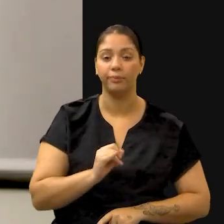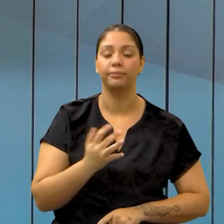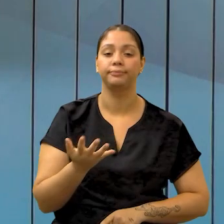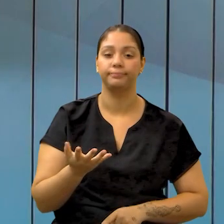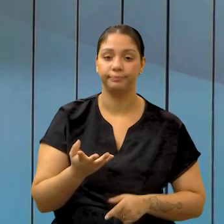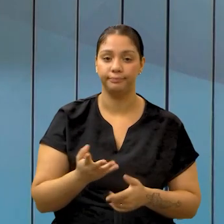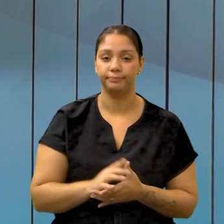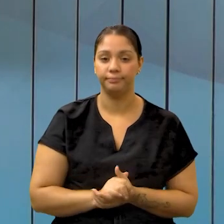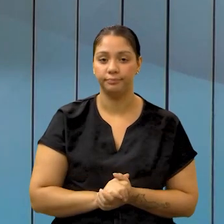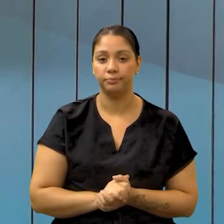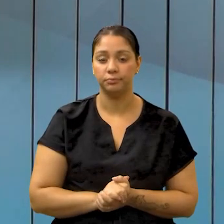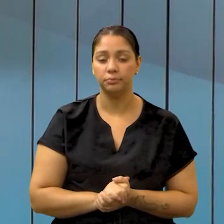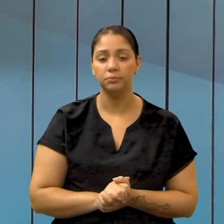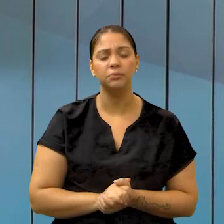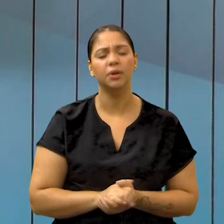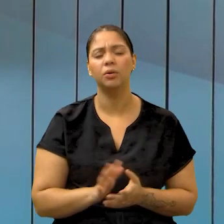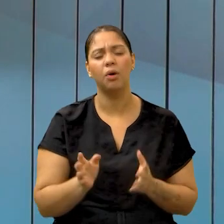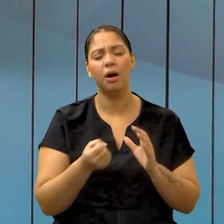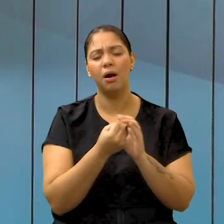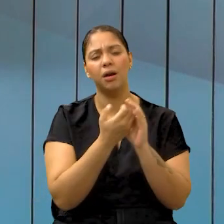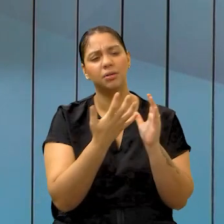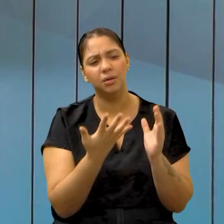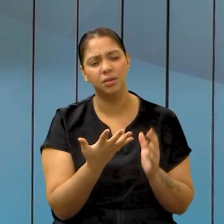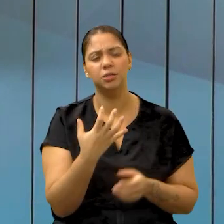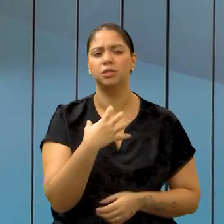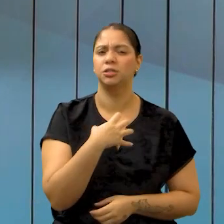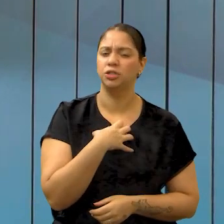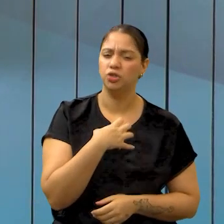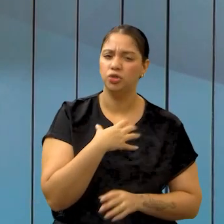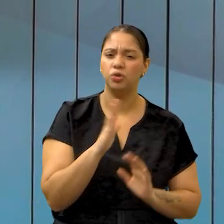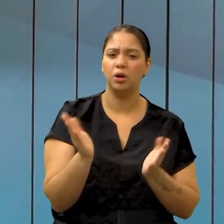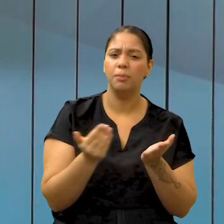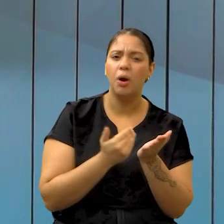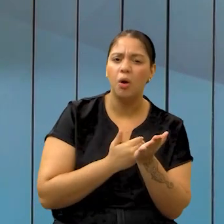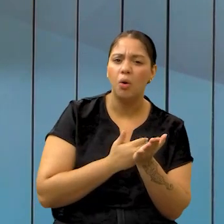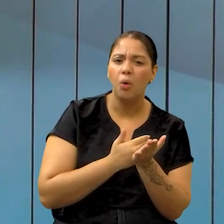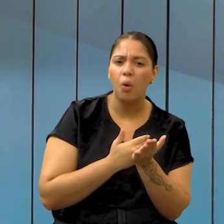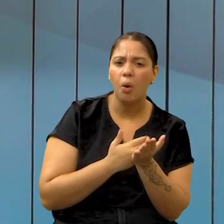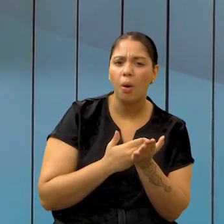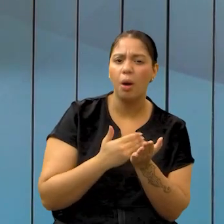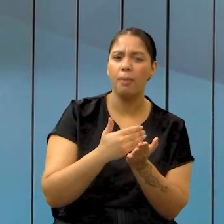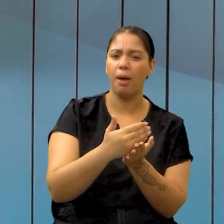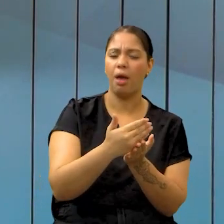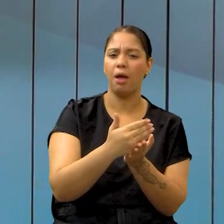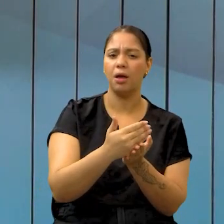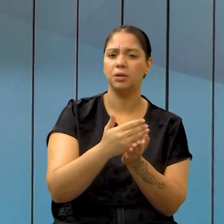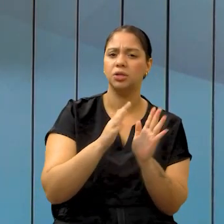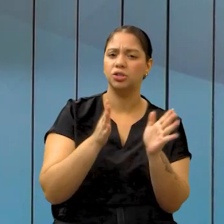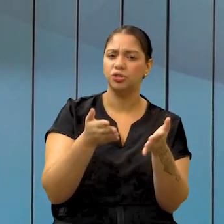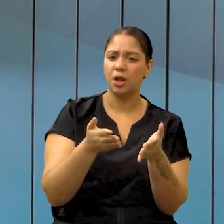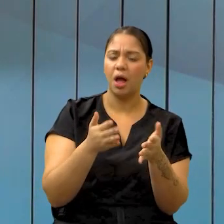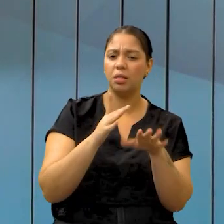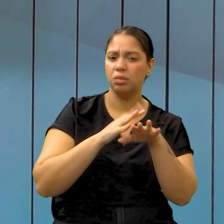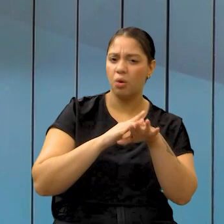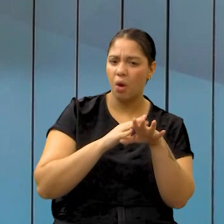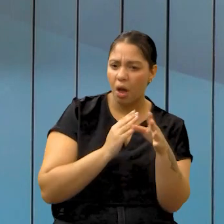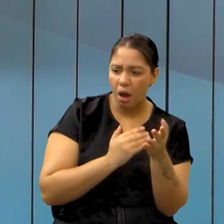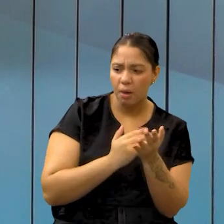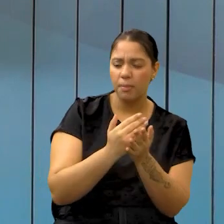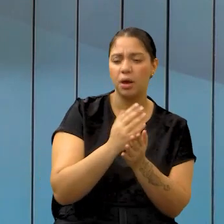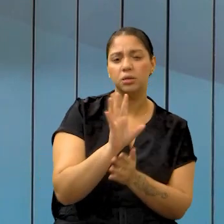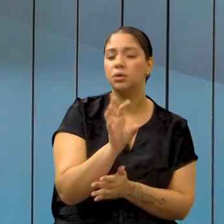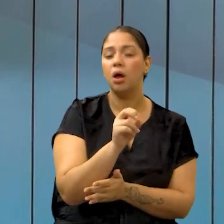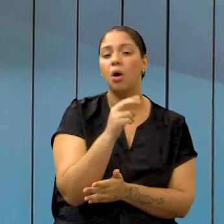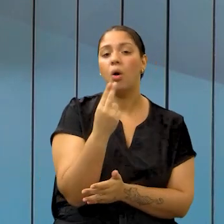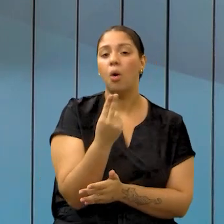E essas características, esses sintomas, eles começam assim no início já da